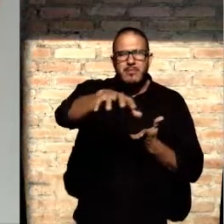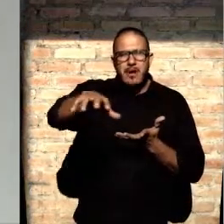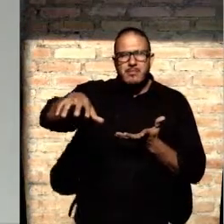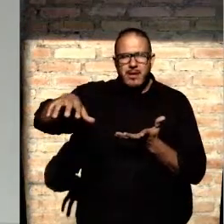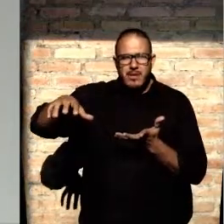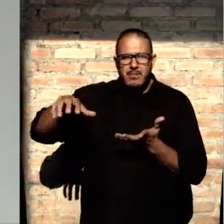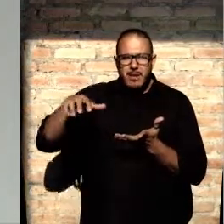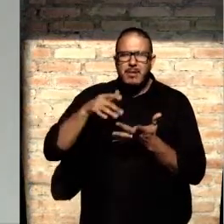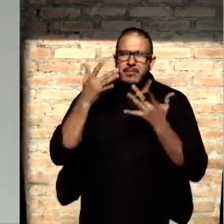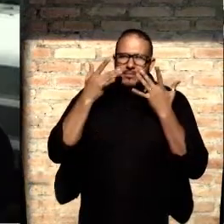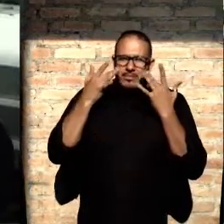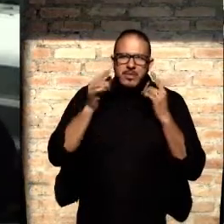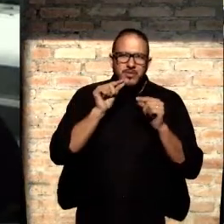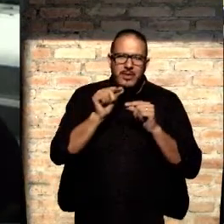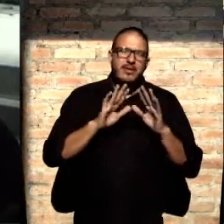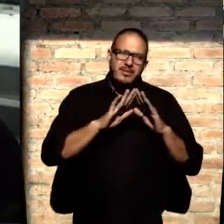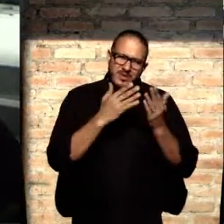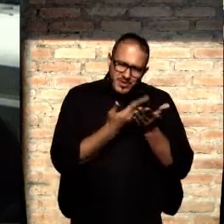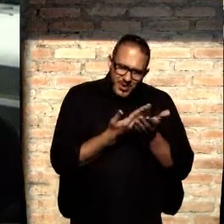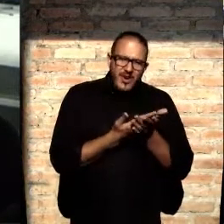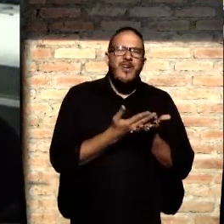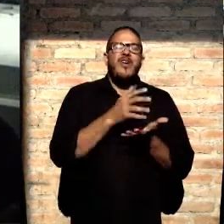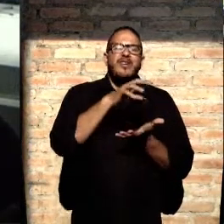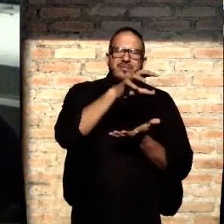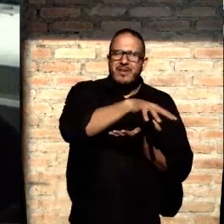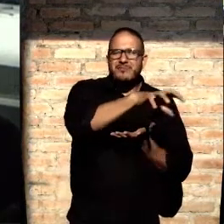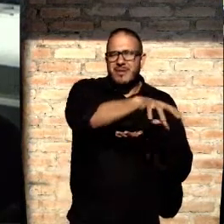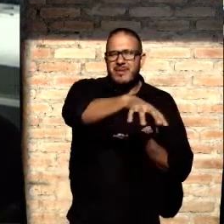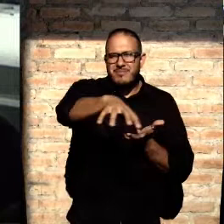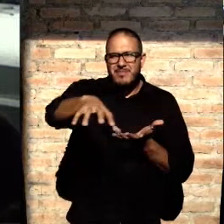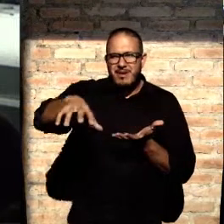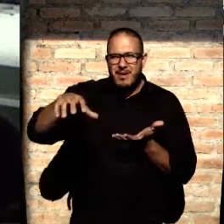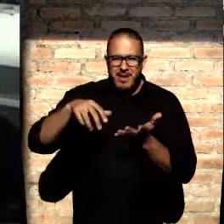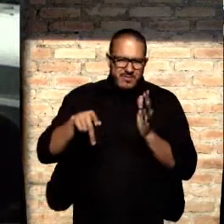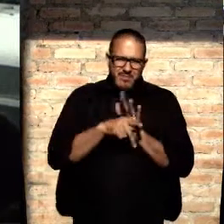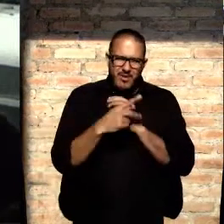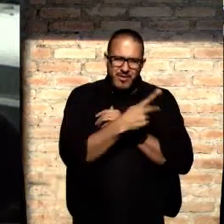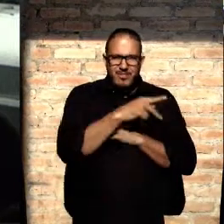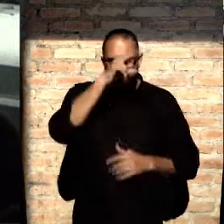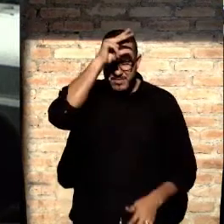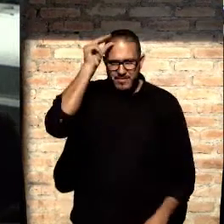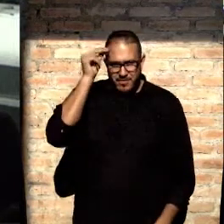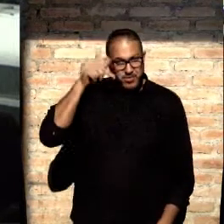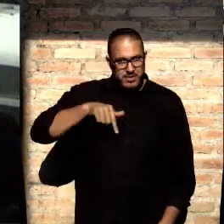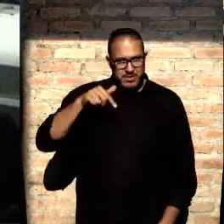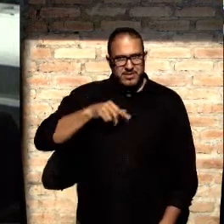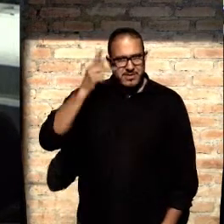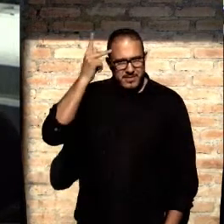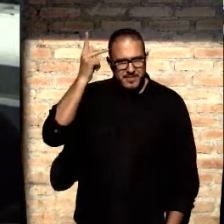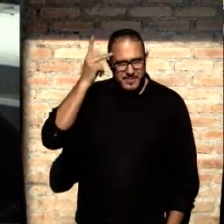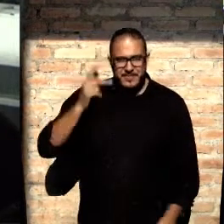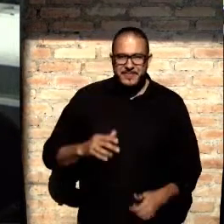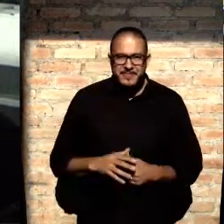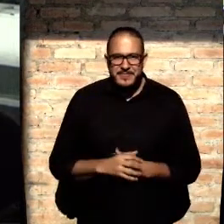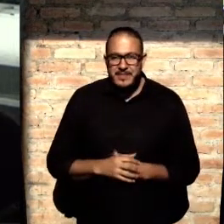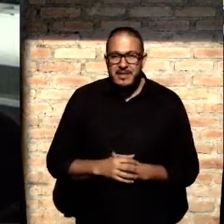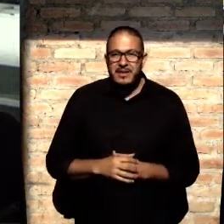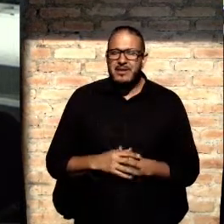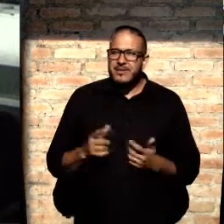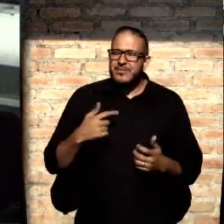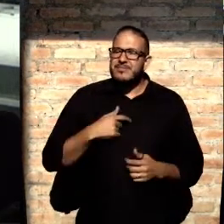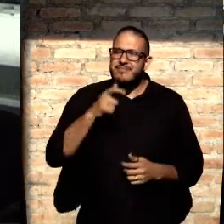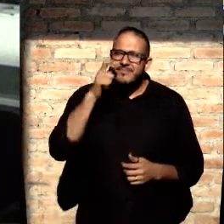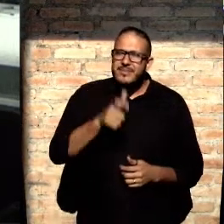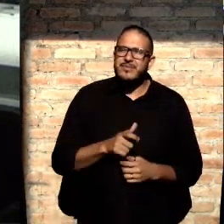as escolas os centros de educação unificados a prefeitura é tão impressionante